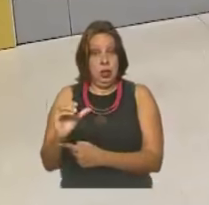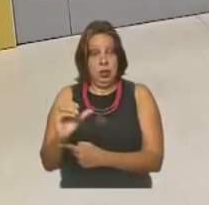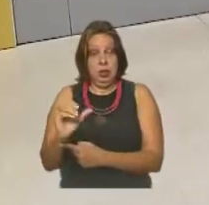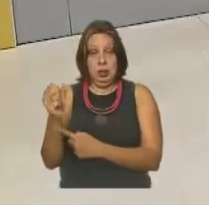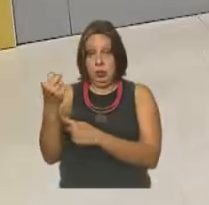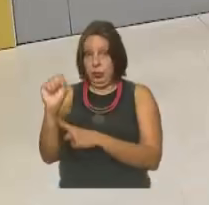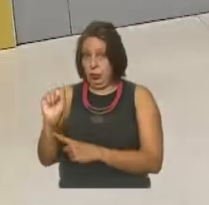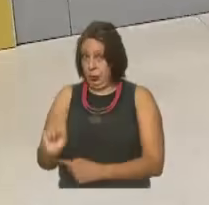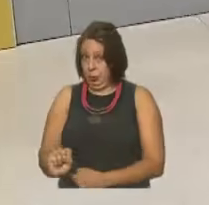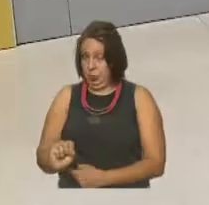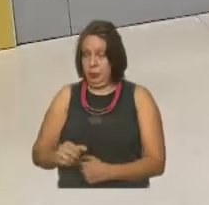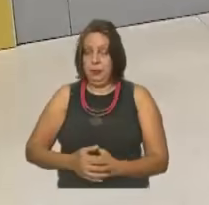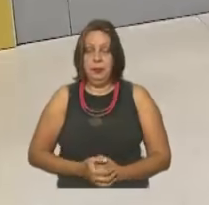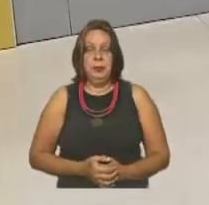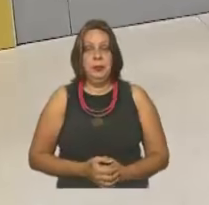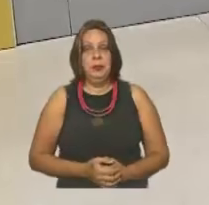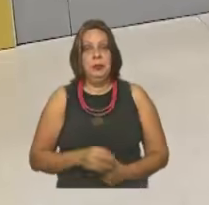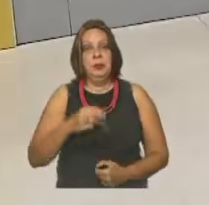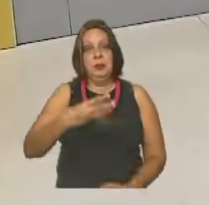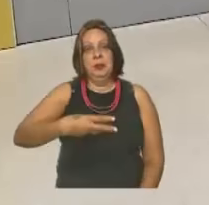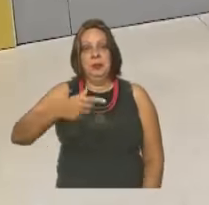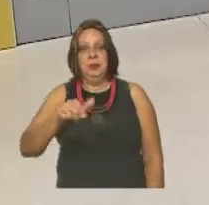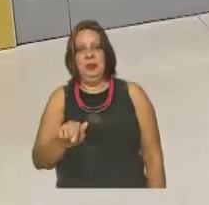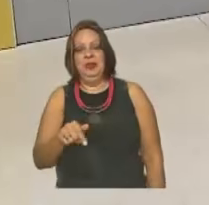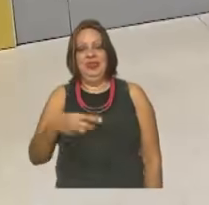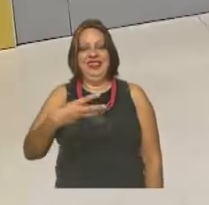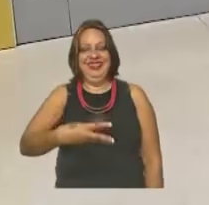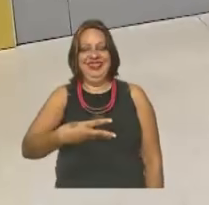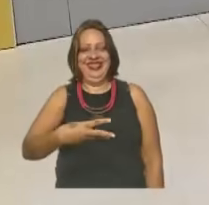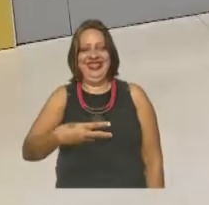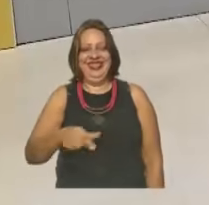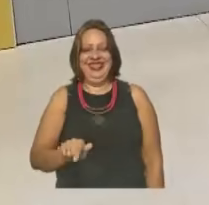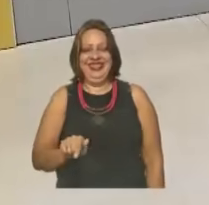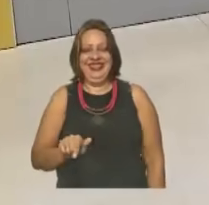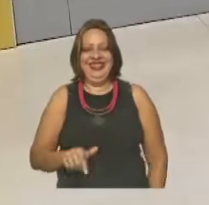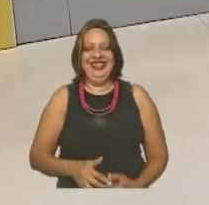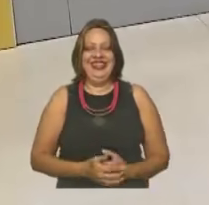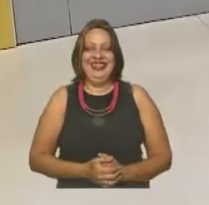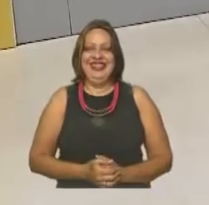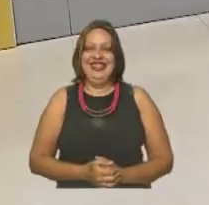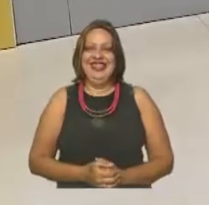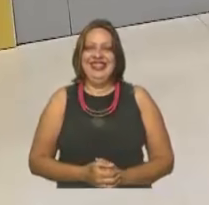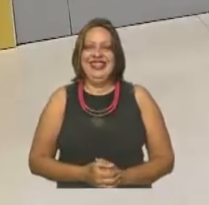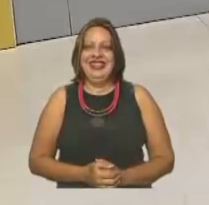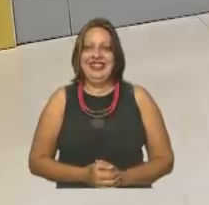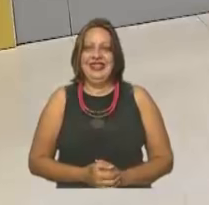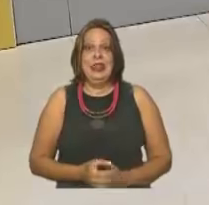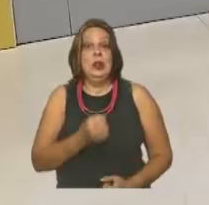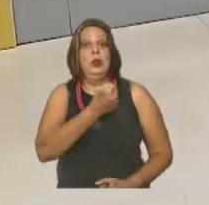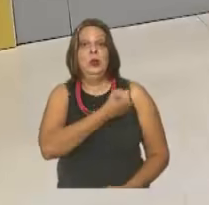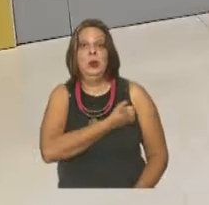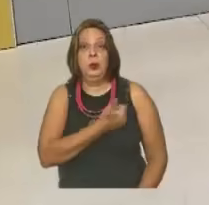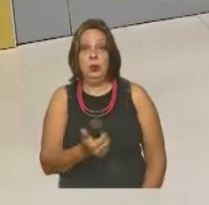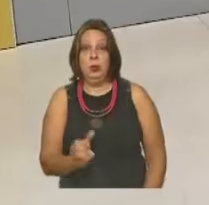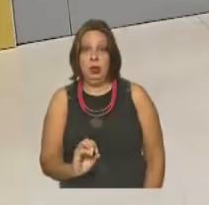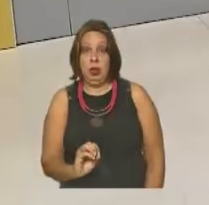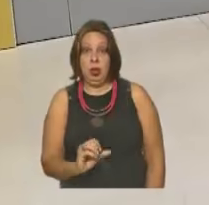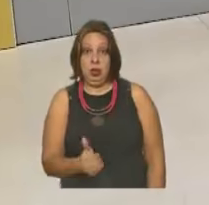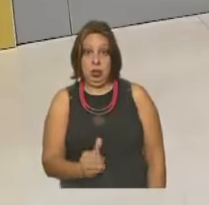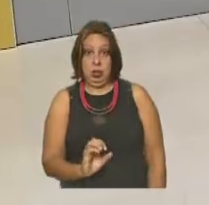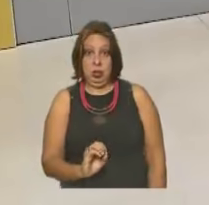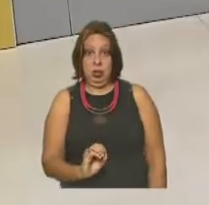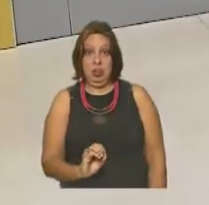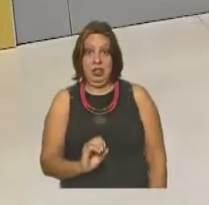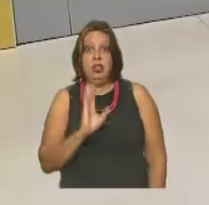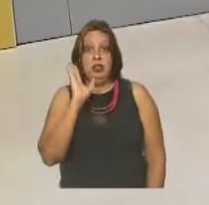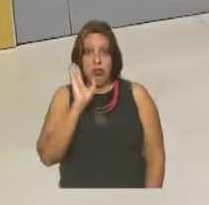Cap. 37, 37, Beth, 37, Beth. Número 10 agora, 10.